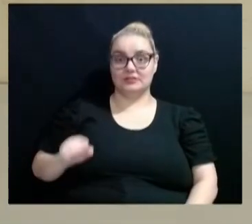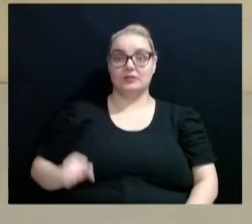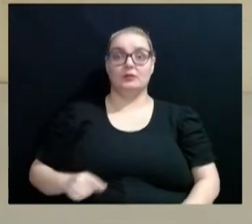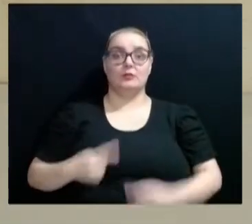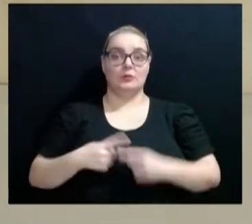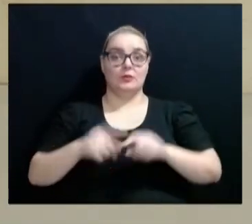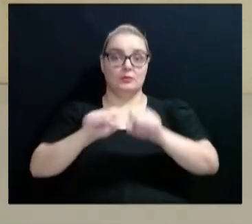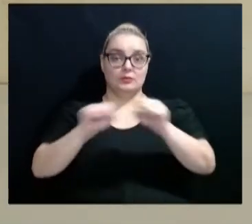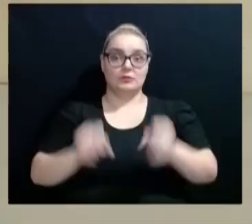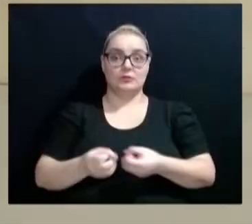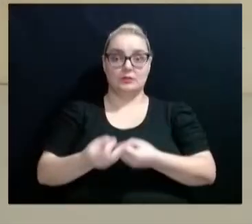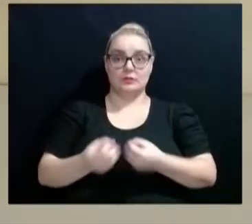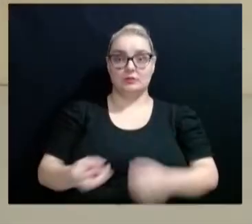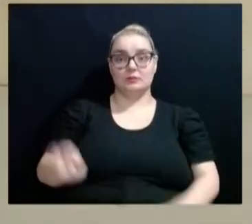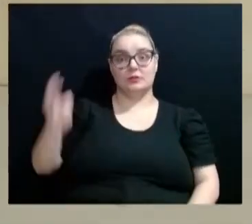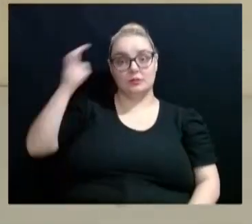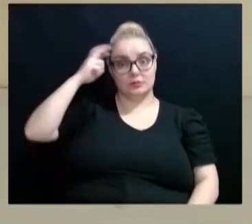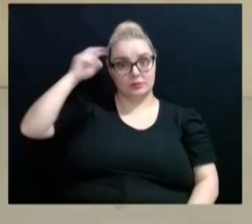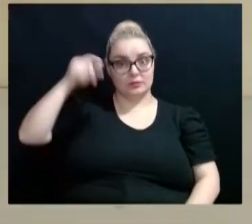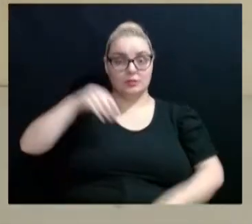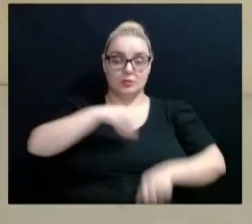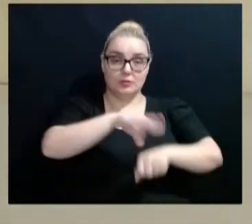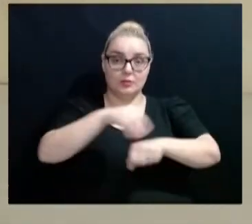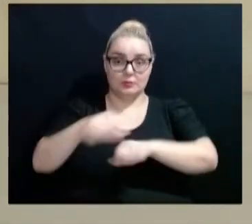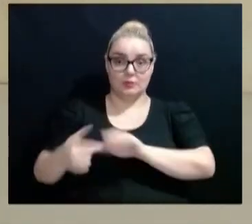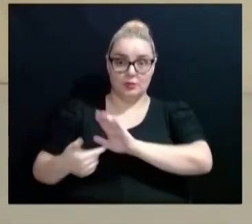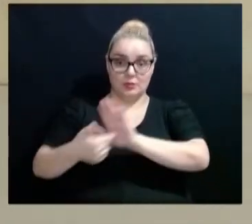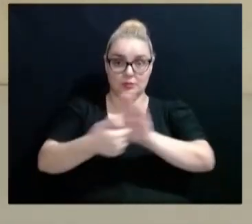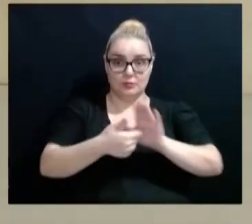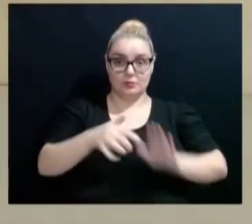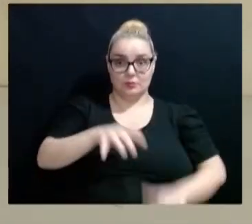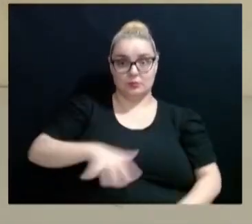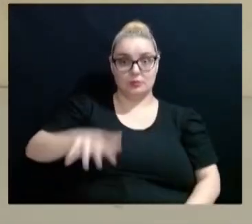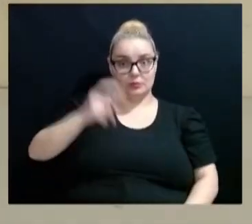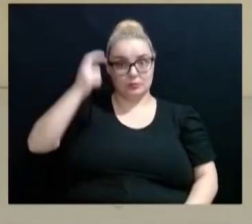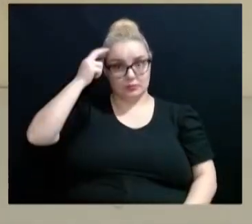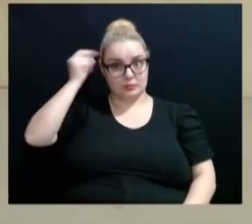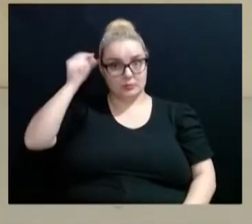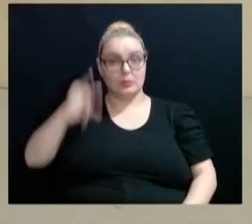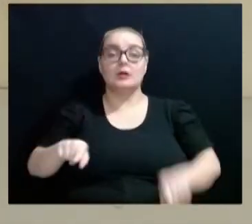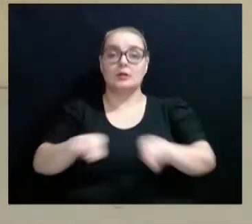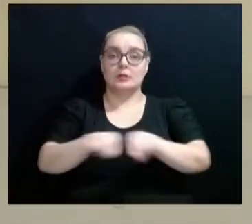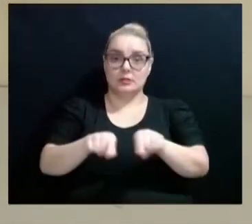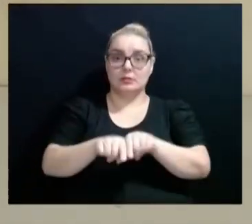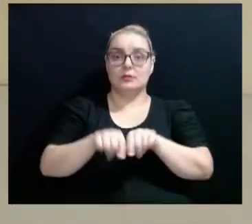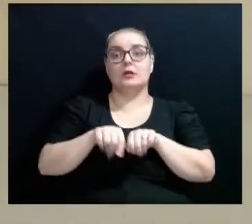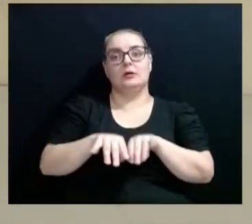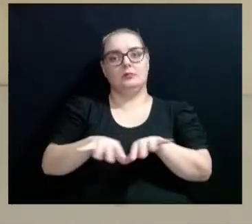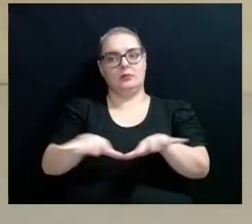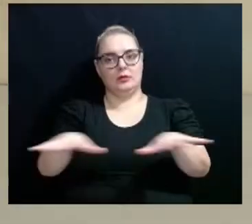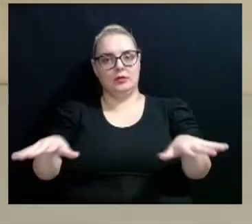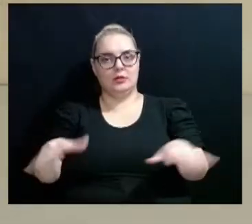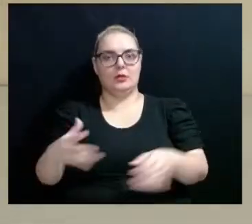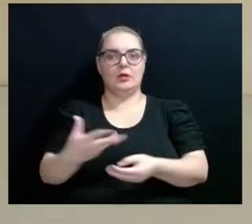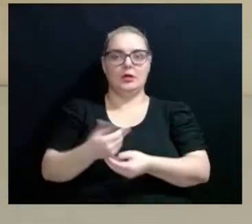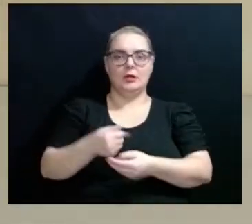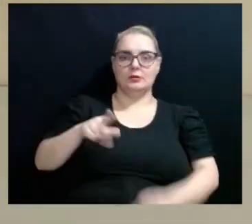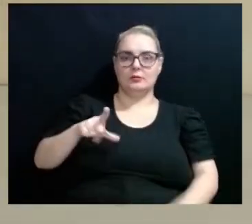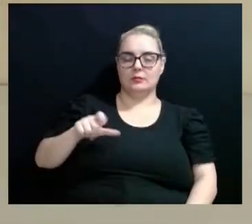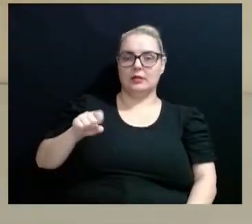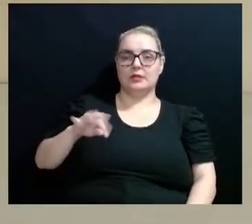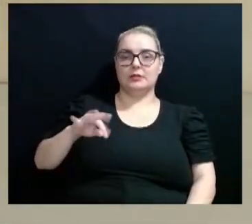Olá, pessoal! O Ser Empreendedor vai falar hoje sobre artes plásticas, porque o sistema de informações e indicadores